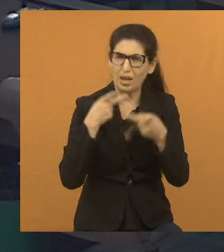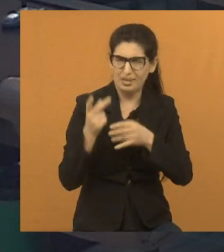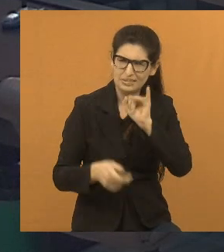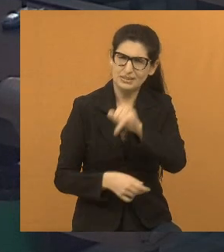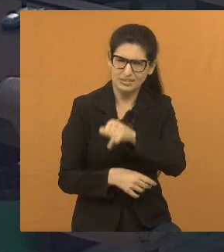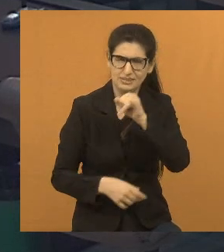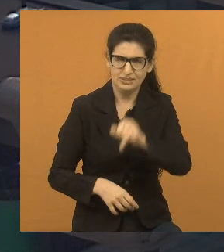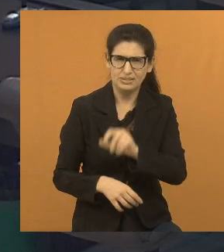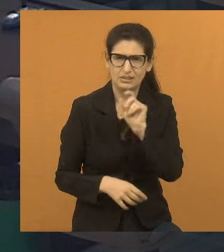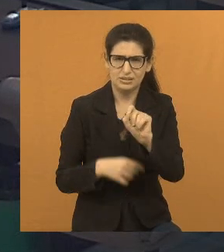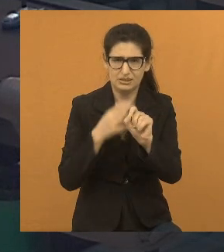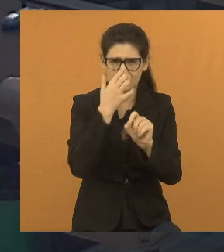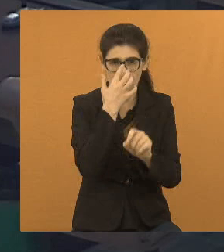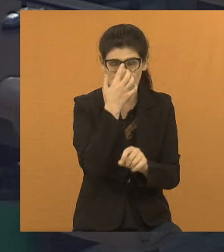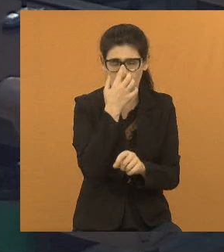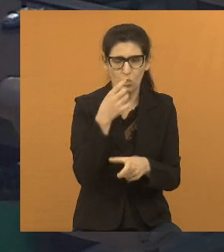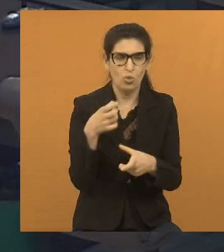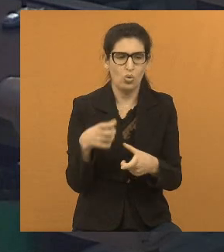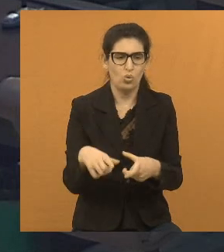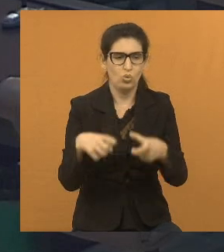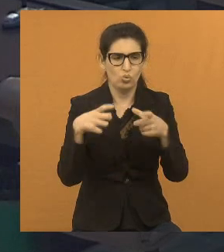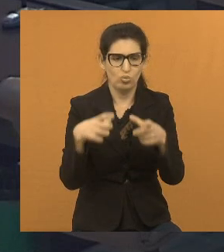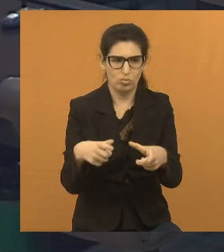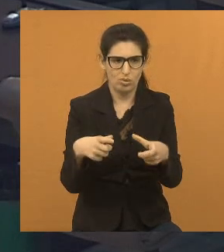isso, né? A região não está